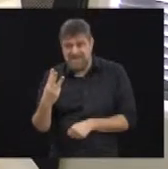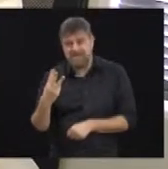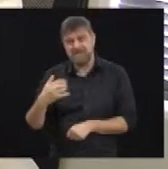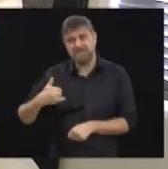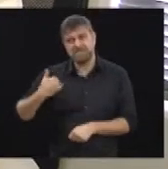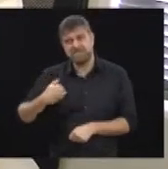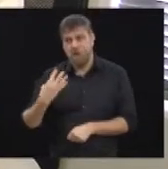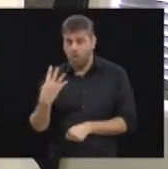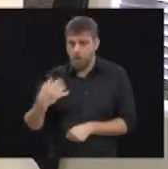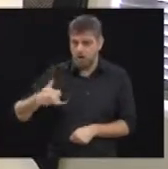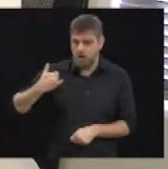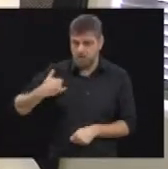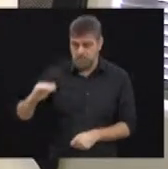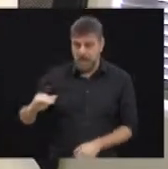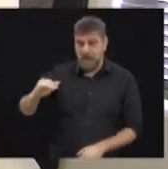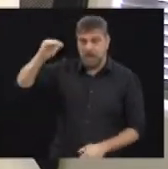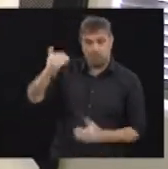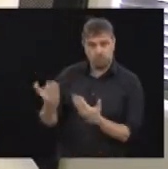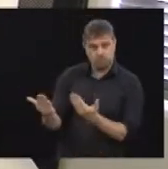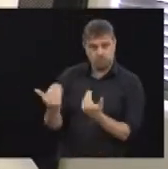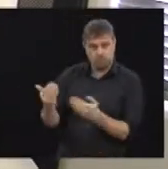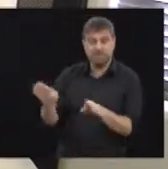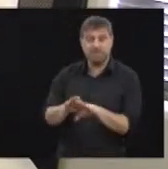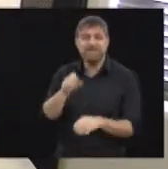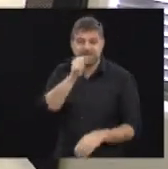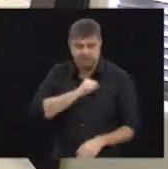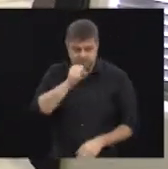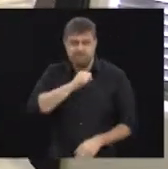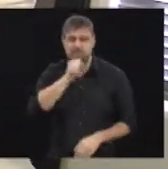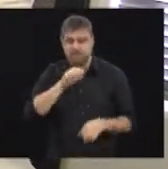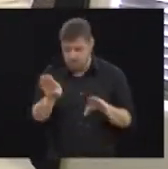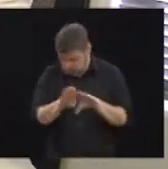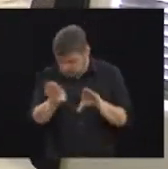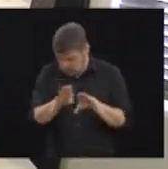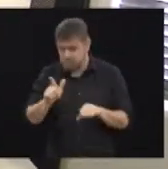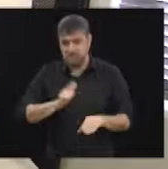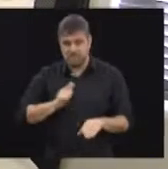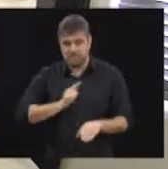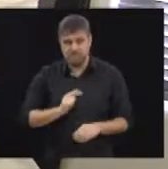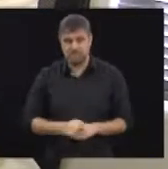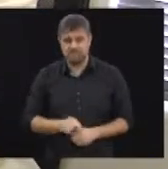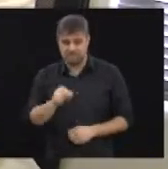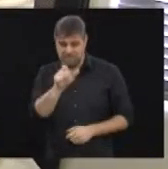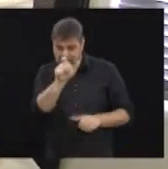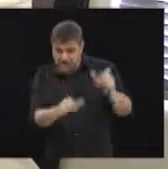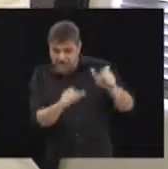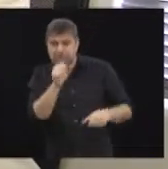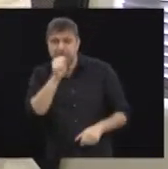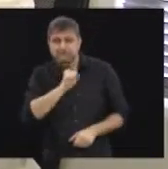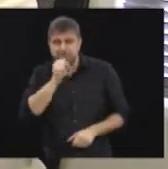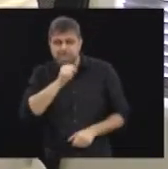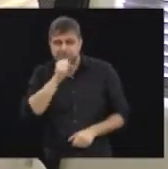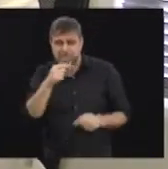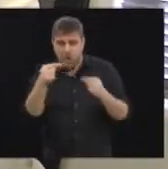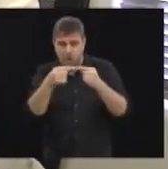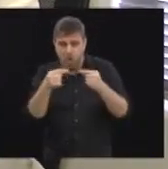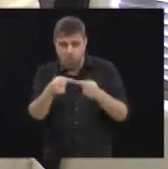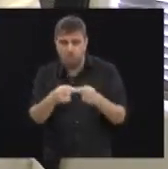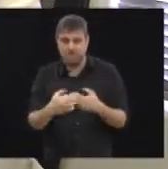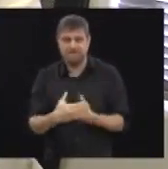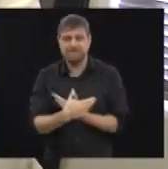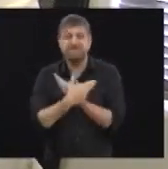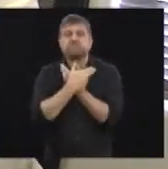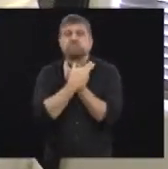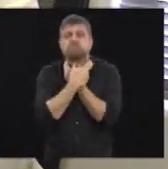4 anos de idade, adulto jovem e o idoso também. No idoso está muito ligado a doenças